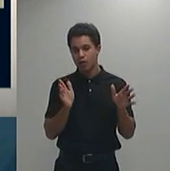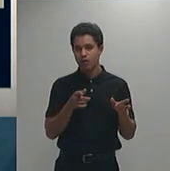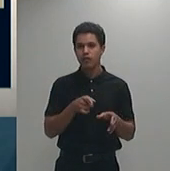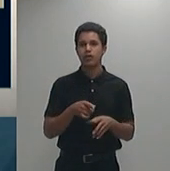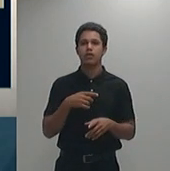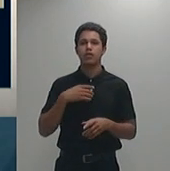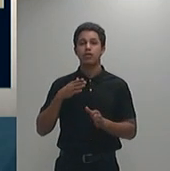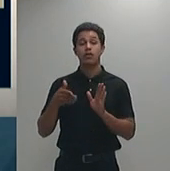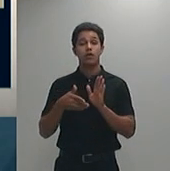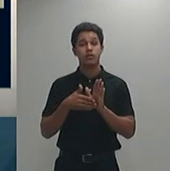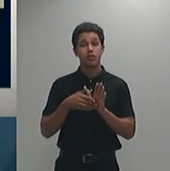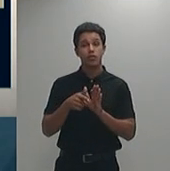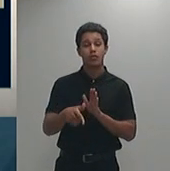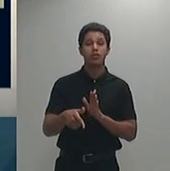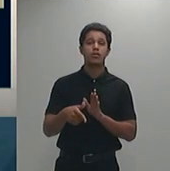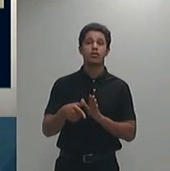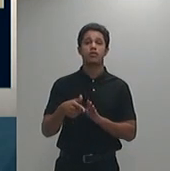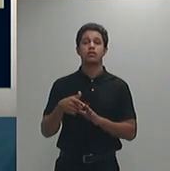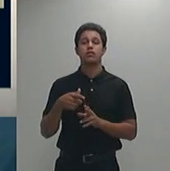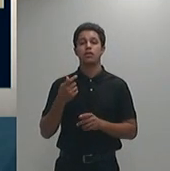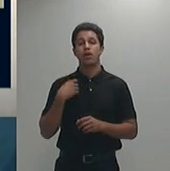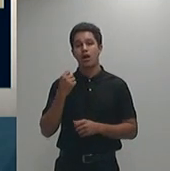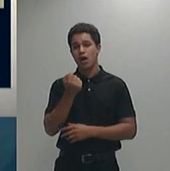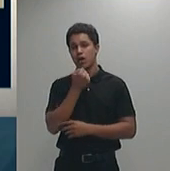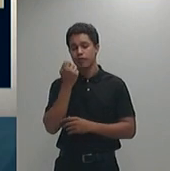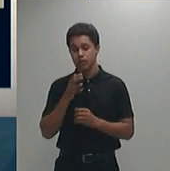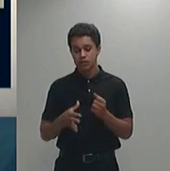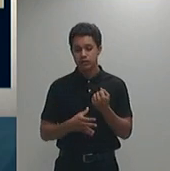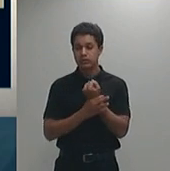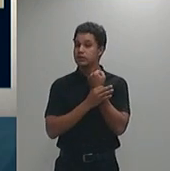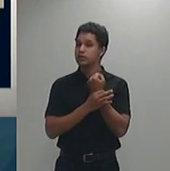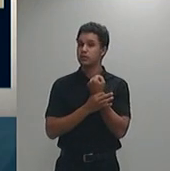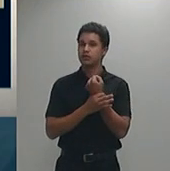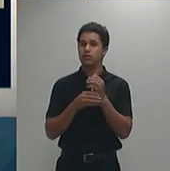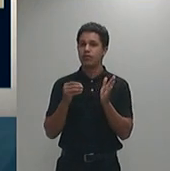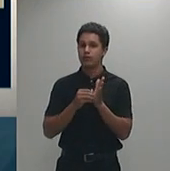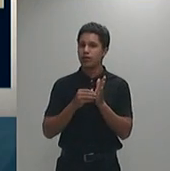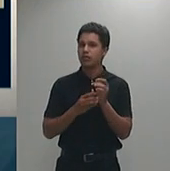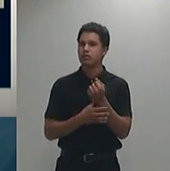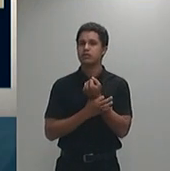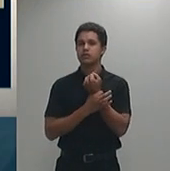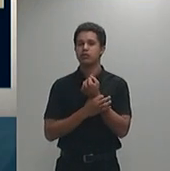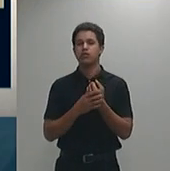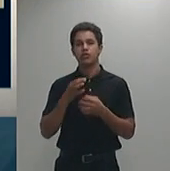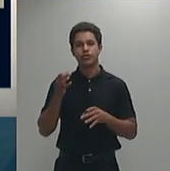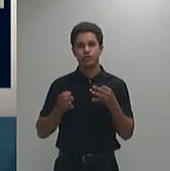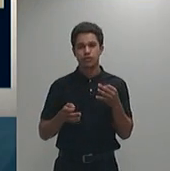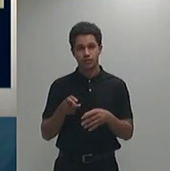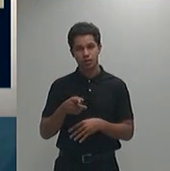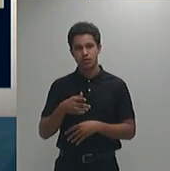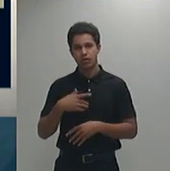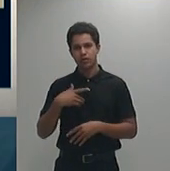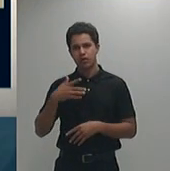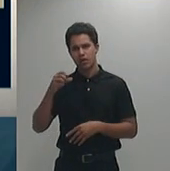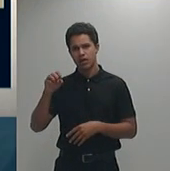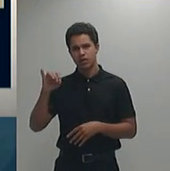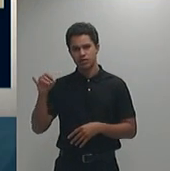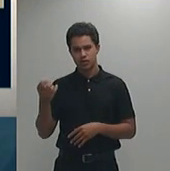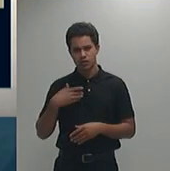Manifesto agravamento da insegurança jurídica desse modo compete ao STJ é conhecer e julgar originariamente